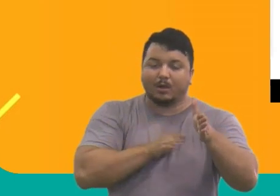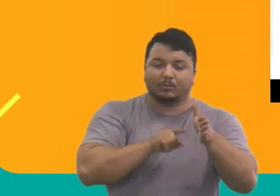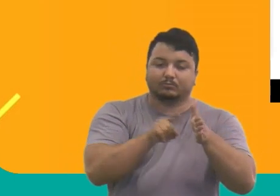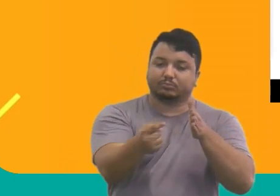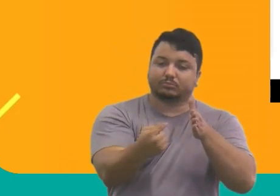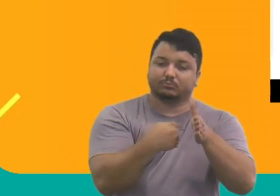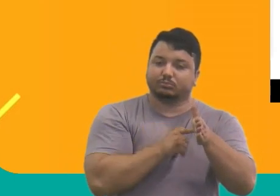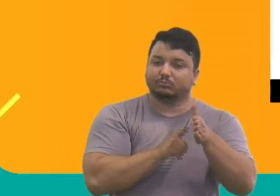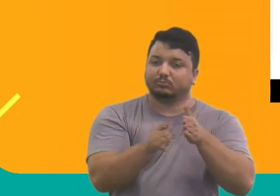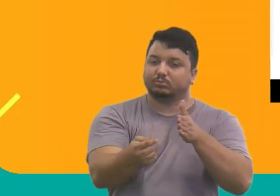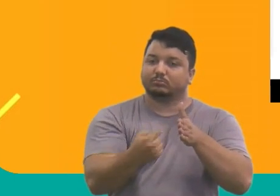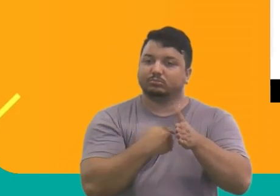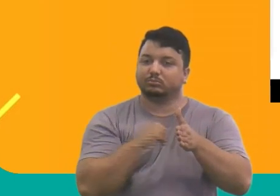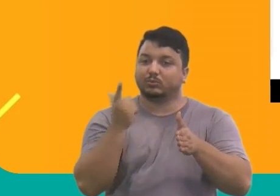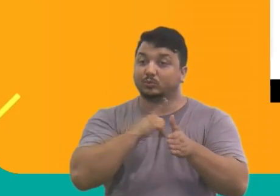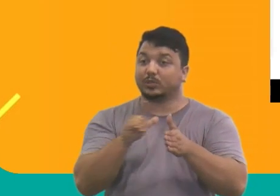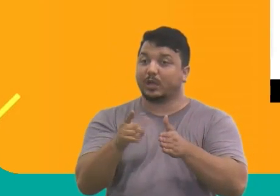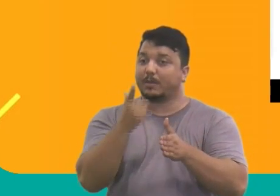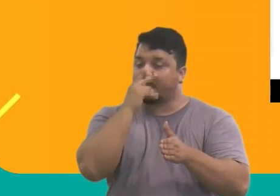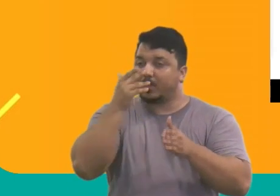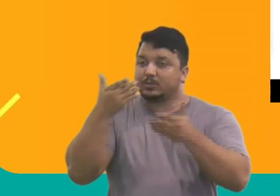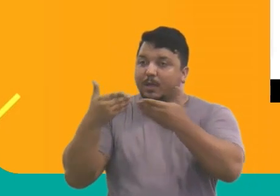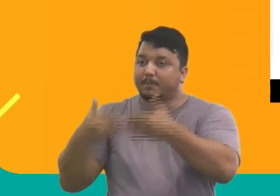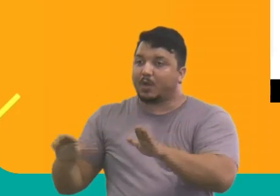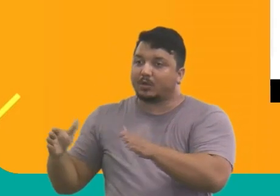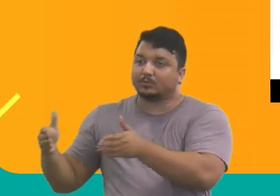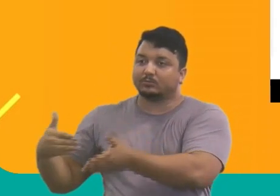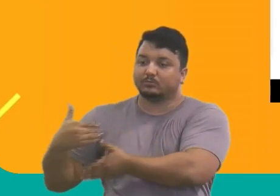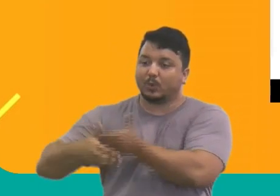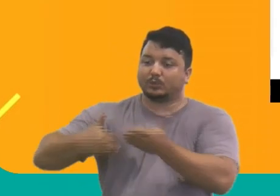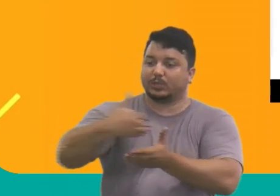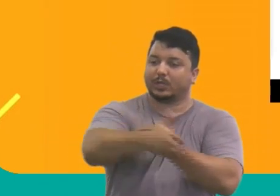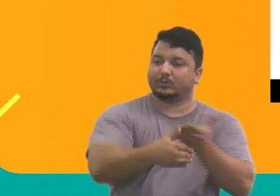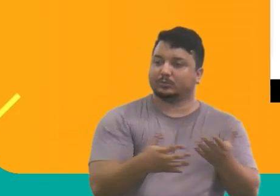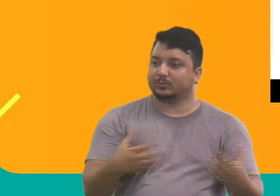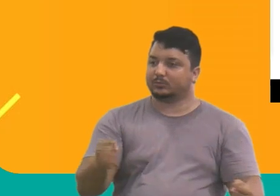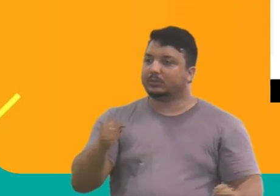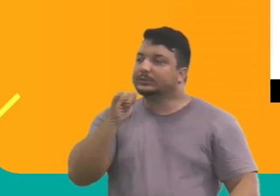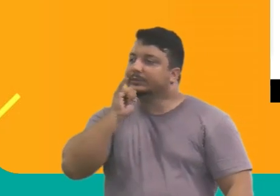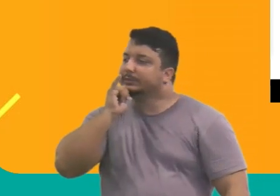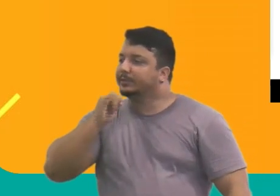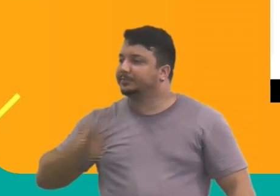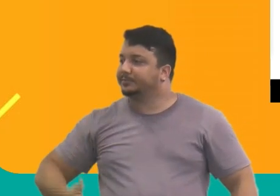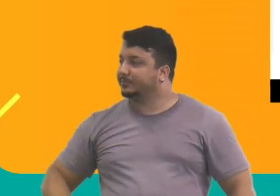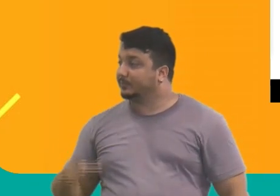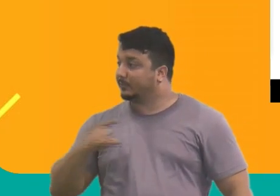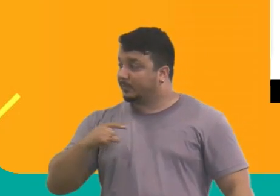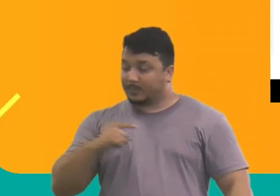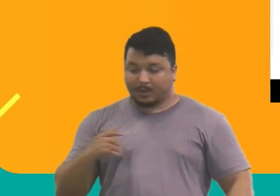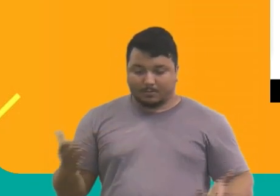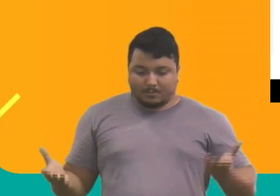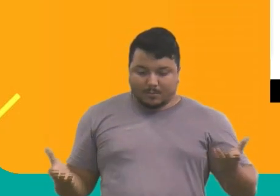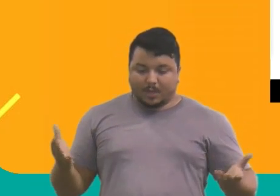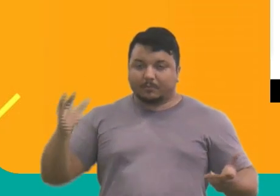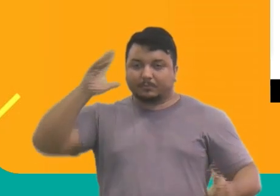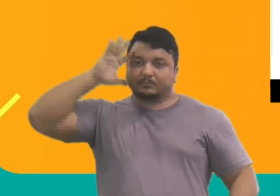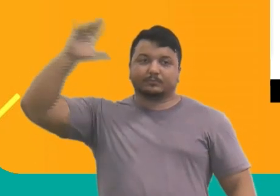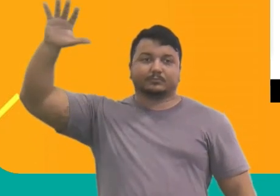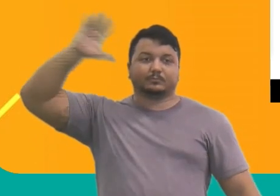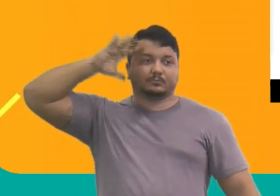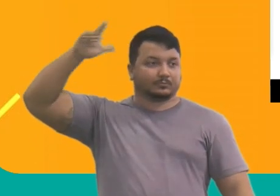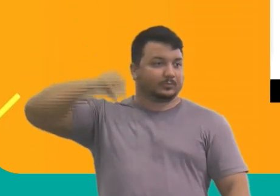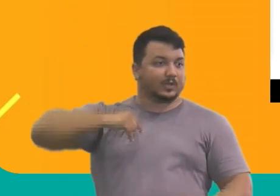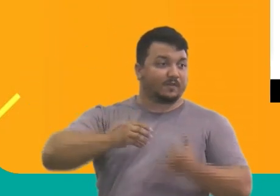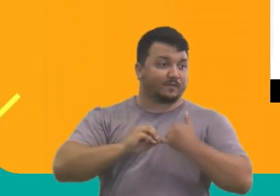Porque ela vai a favor do processo. Por exemplo, Eu estou no meio, vamos pensar no caldo de